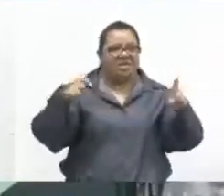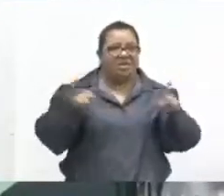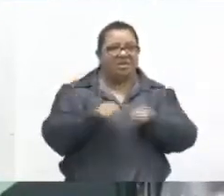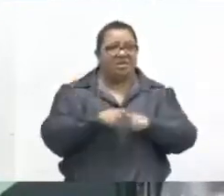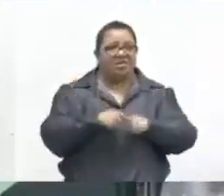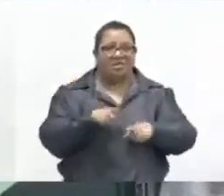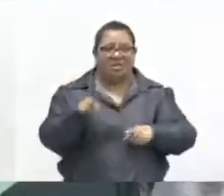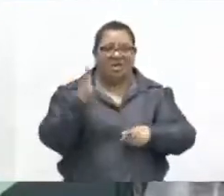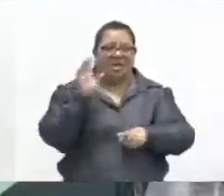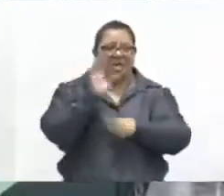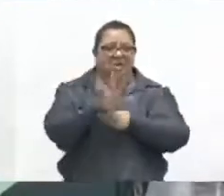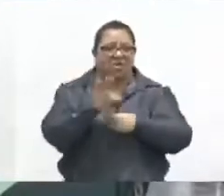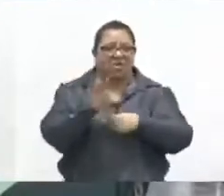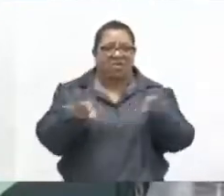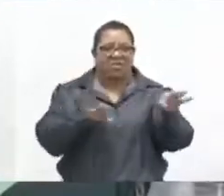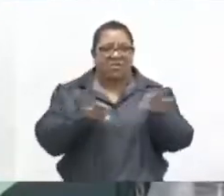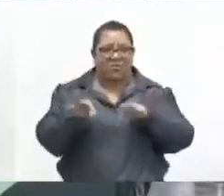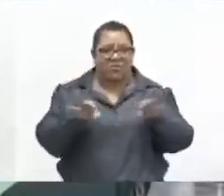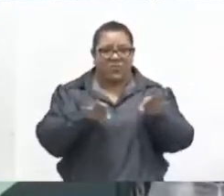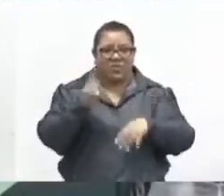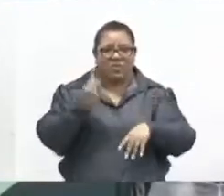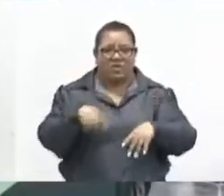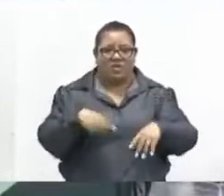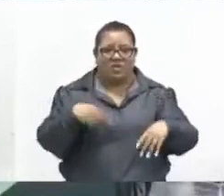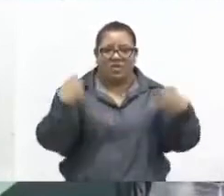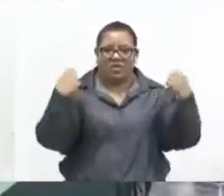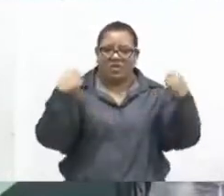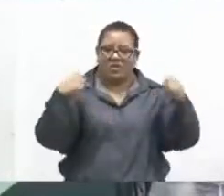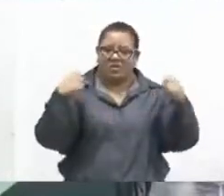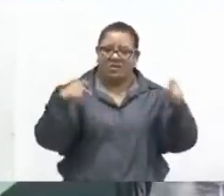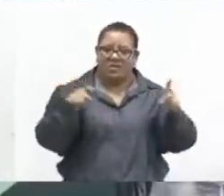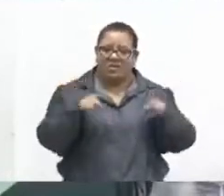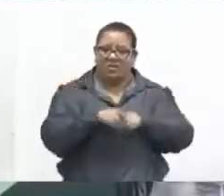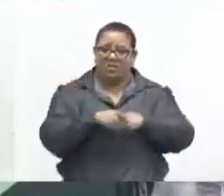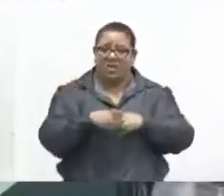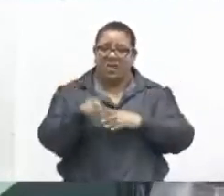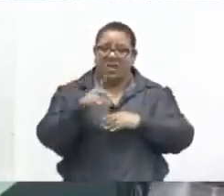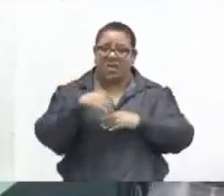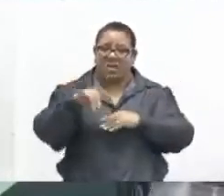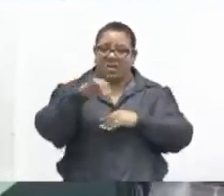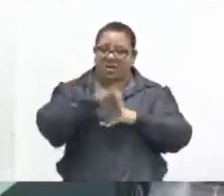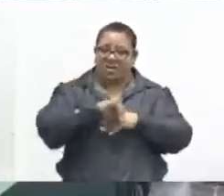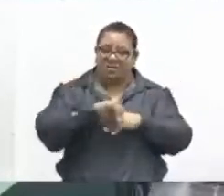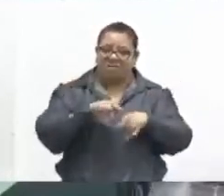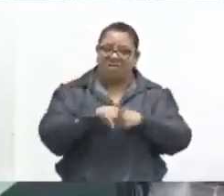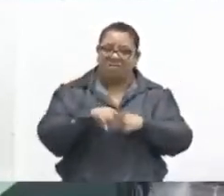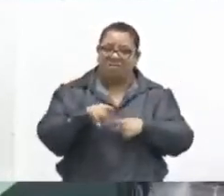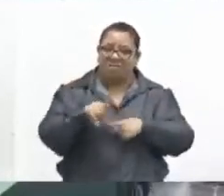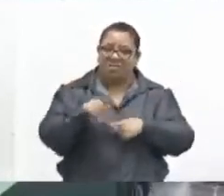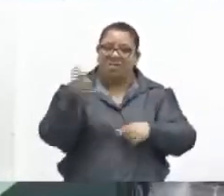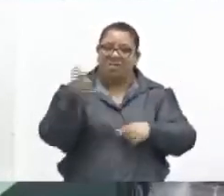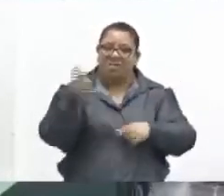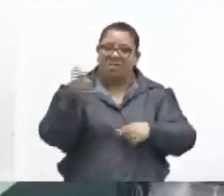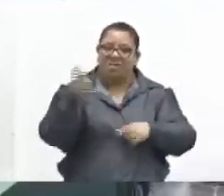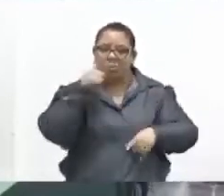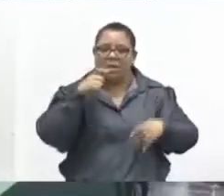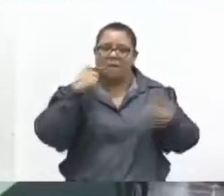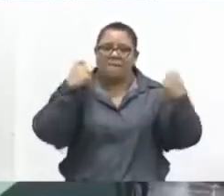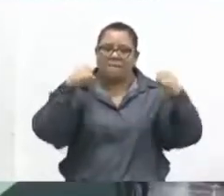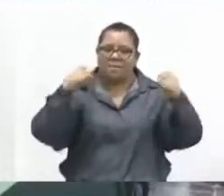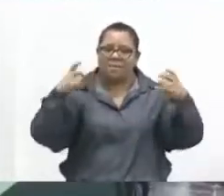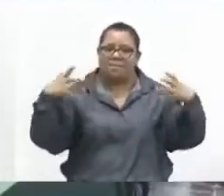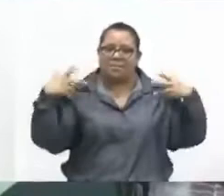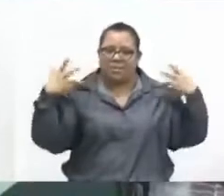que ajuda muito na organização dos estudantes, são as atléticas. Igualmente, os centros acadêmicos, as atléticas ajudam nessa questão de esporte, de